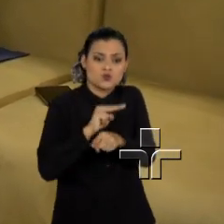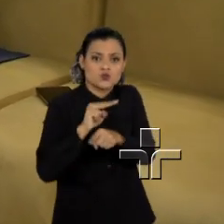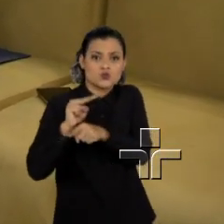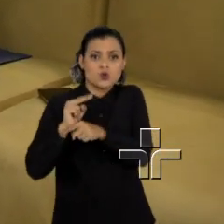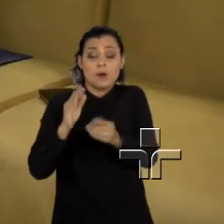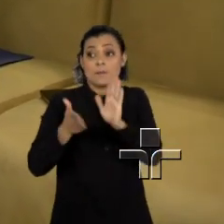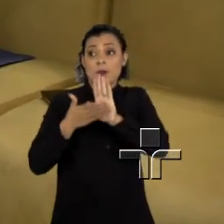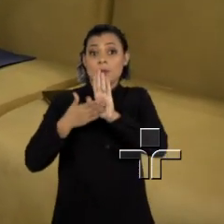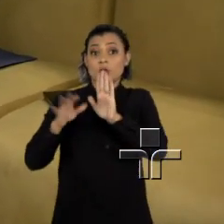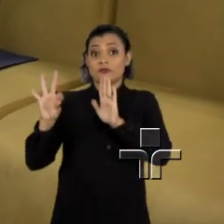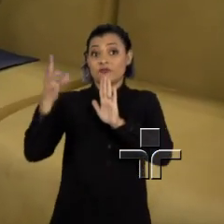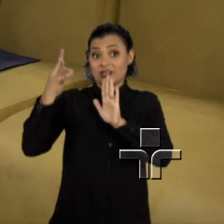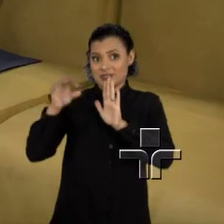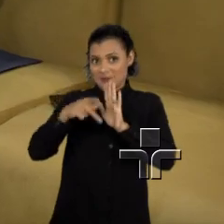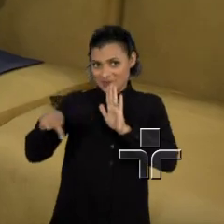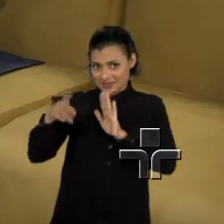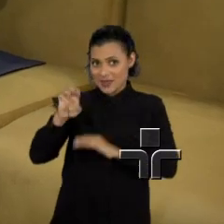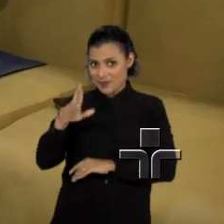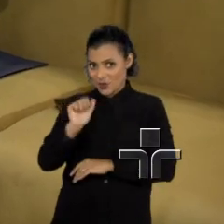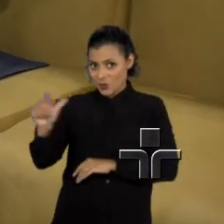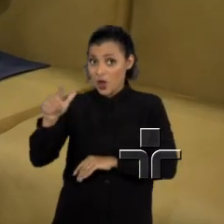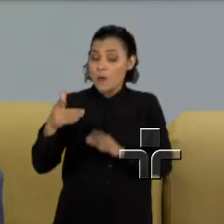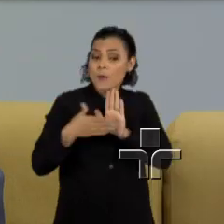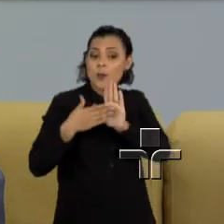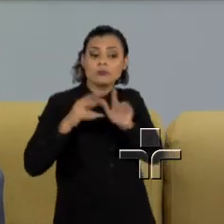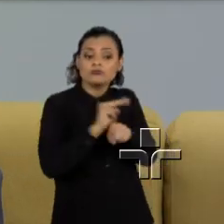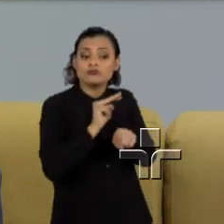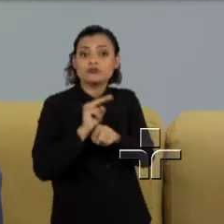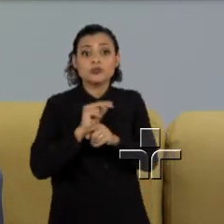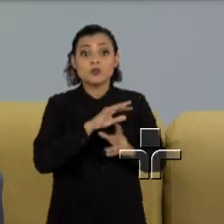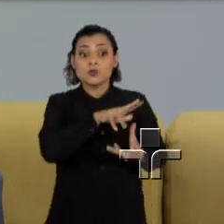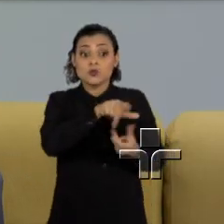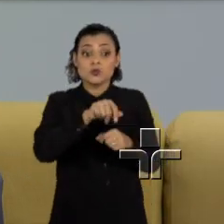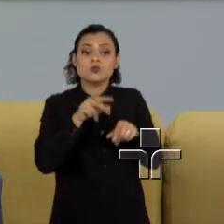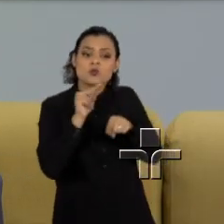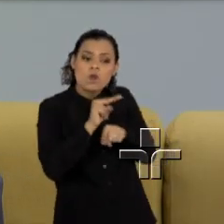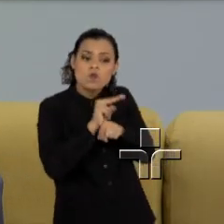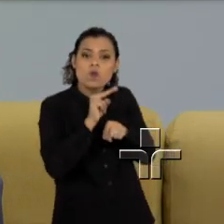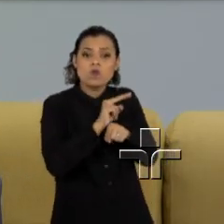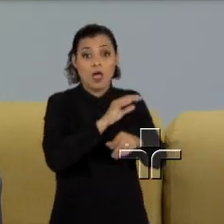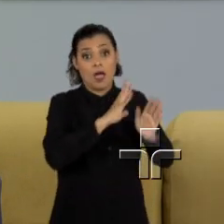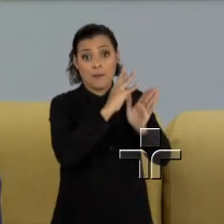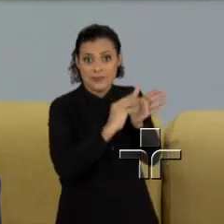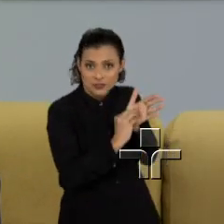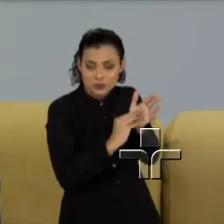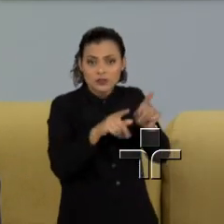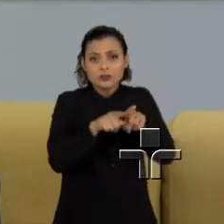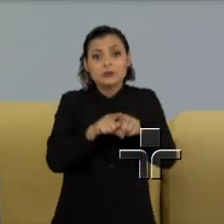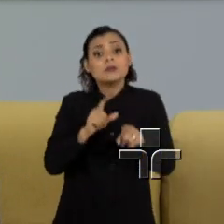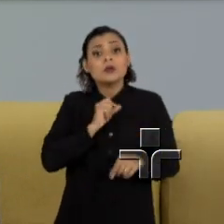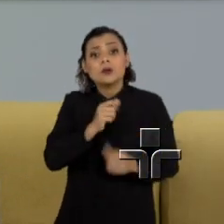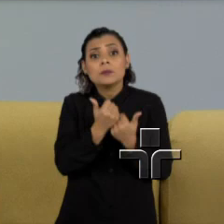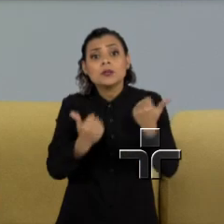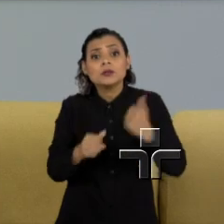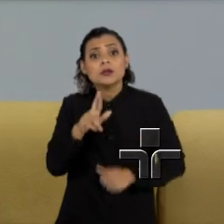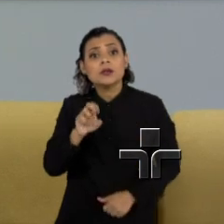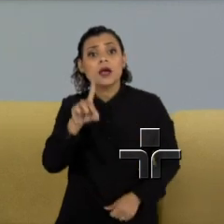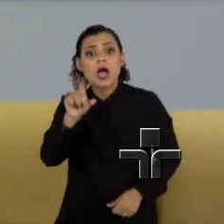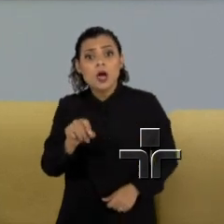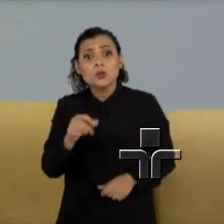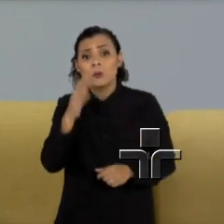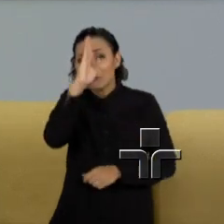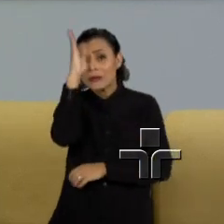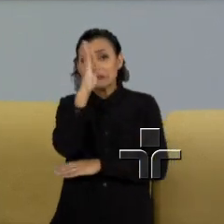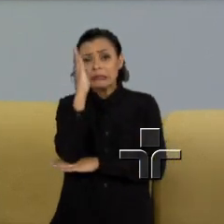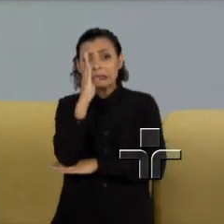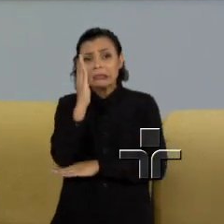proposta pelo presidente francês Emmanuel Macron. O ministro do Meio Ambiente, Ricardo Salles, é internado depois de passar mal em Brasília. O motivo